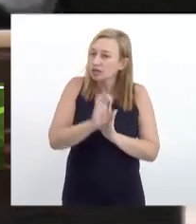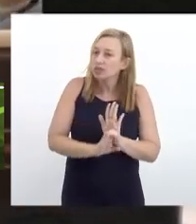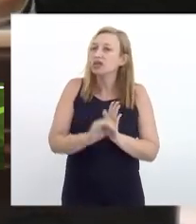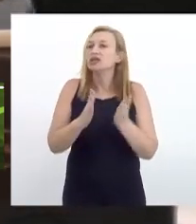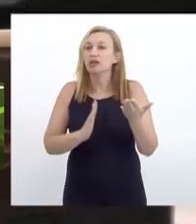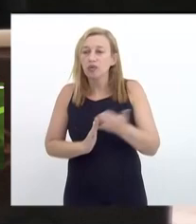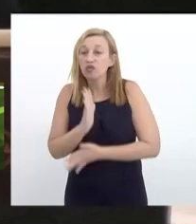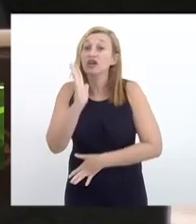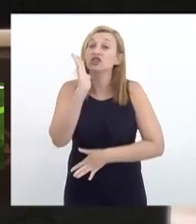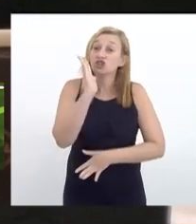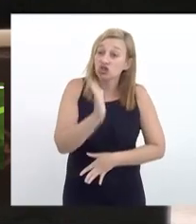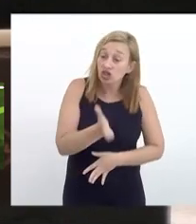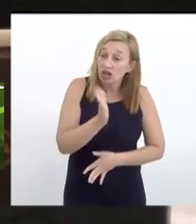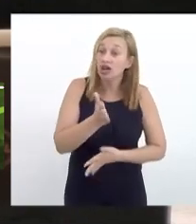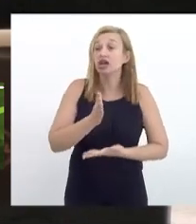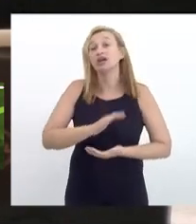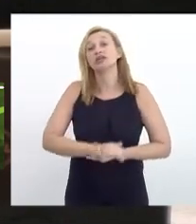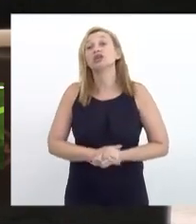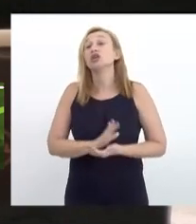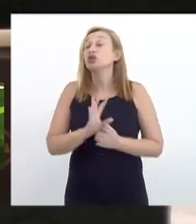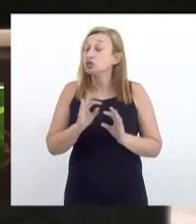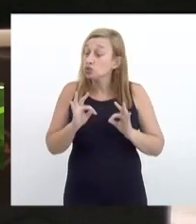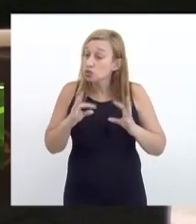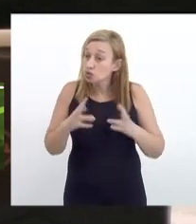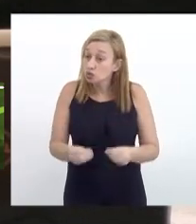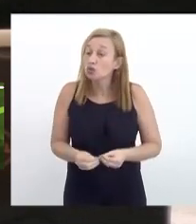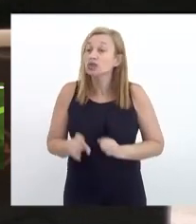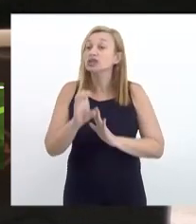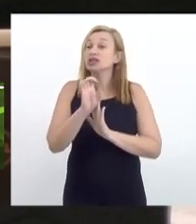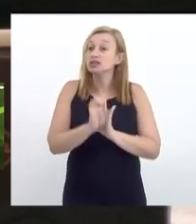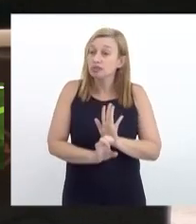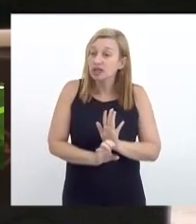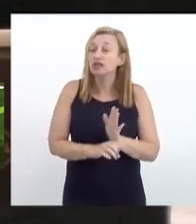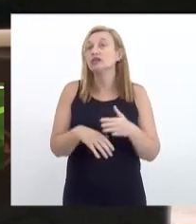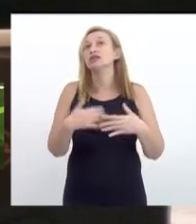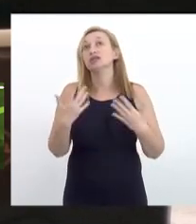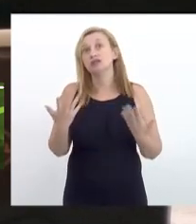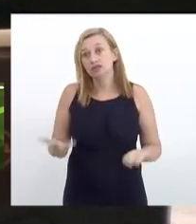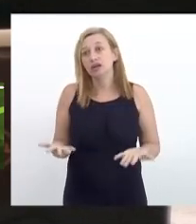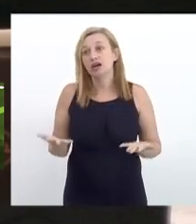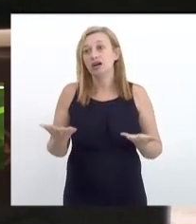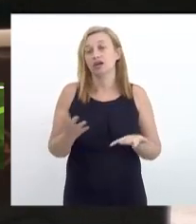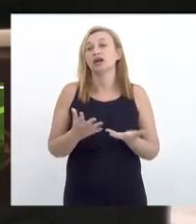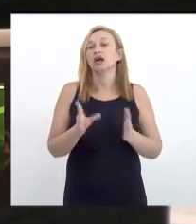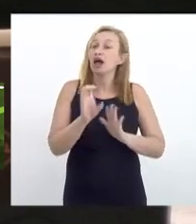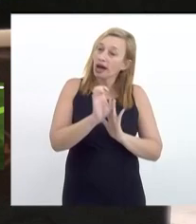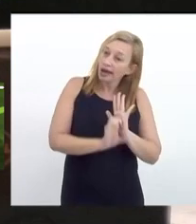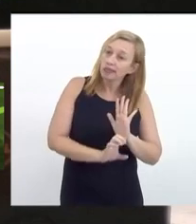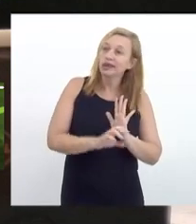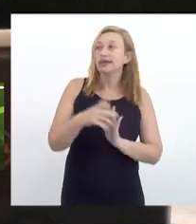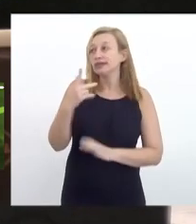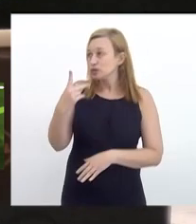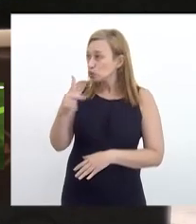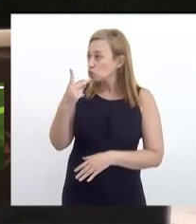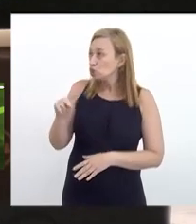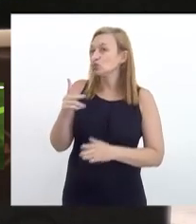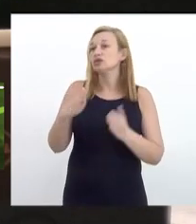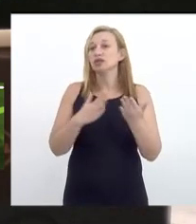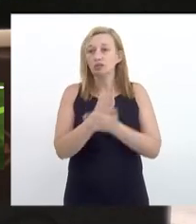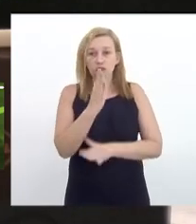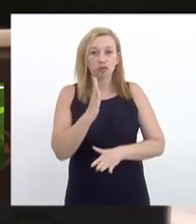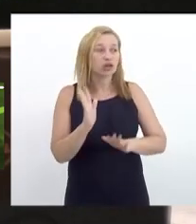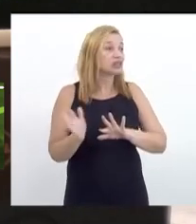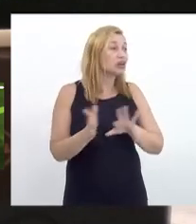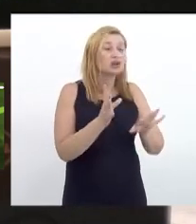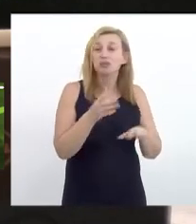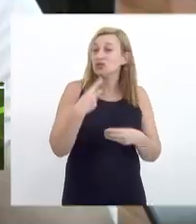aprovadas Com aglutinadas Todas as emendas Nesse sentido serão a vossa excelência poderá dizer Que a emenda da vossa excelência foi aprovada Não que a emenda não Estou defendendo